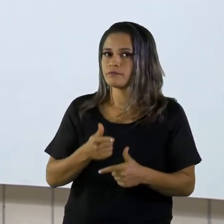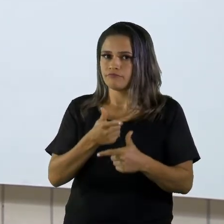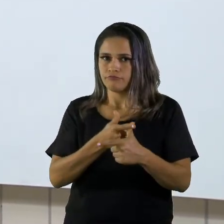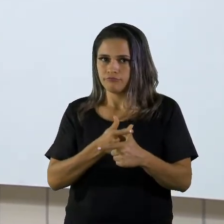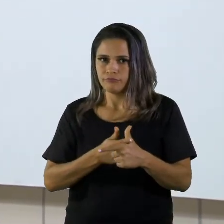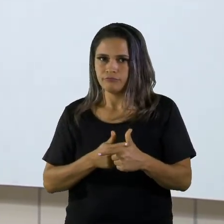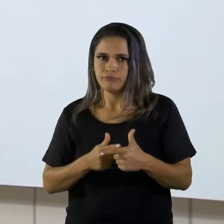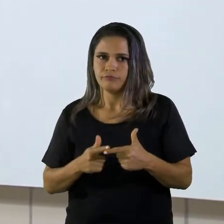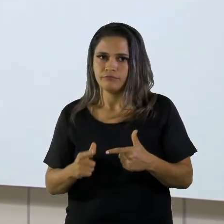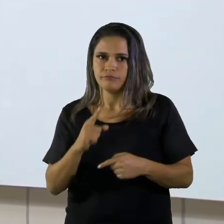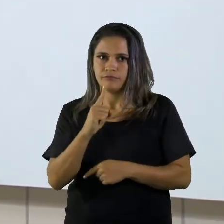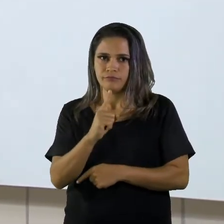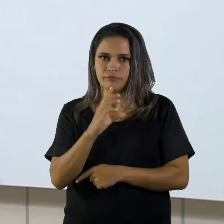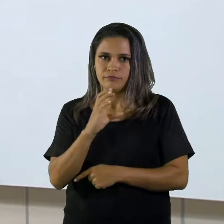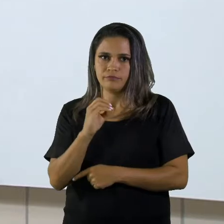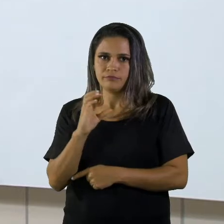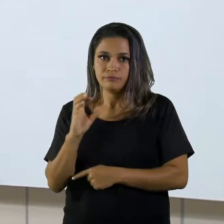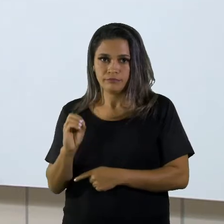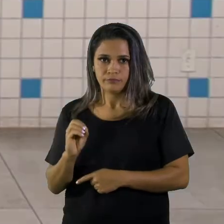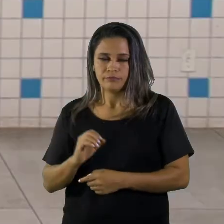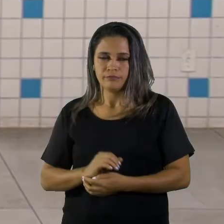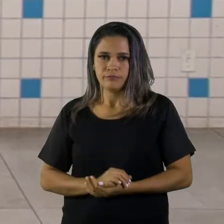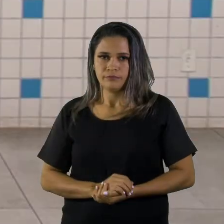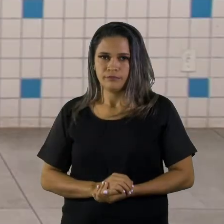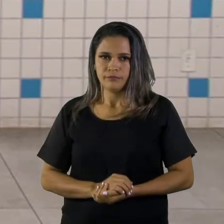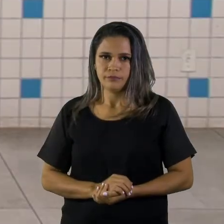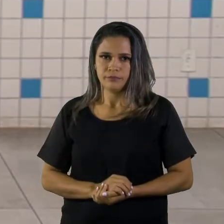Dividir por 100. Olha lá.